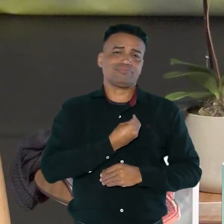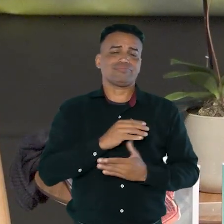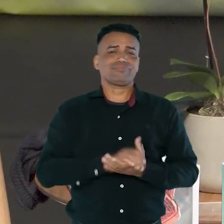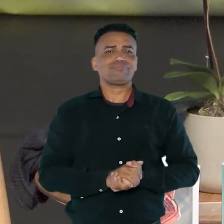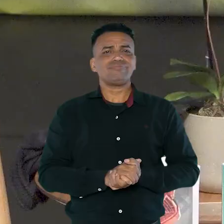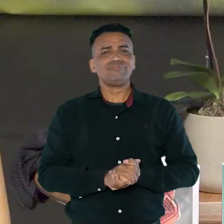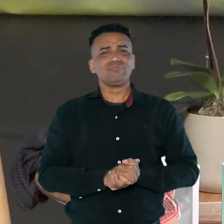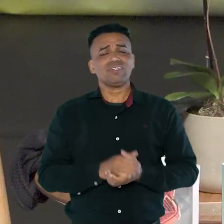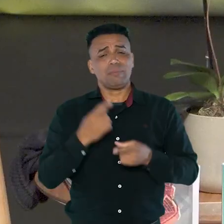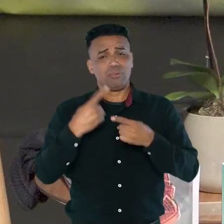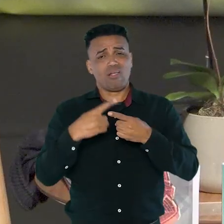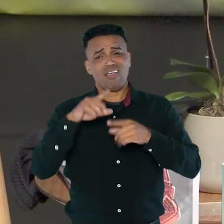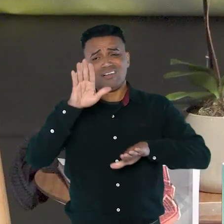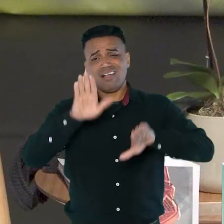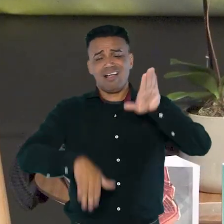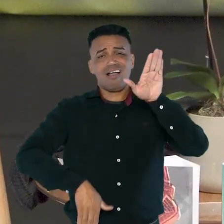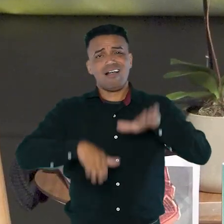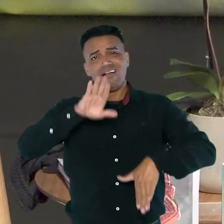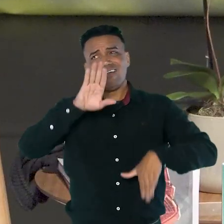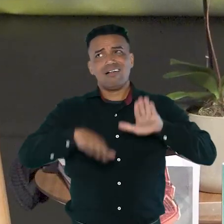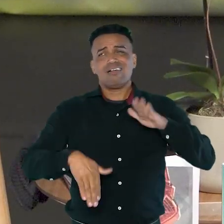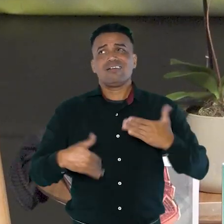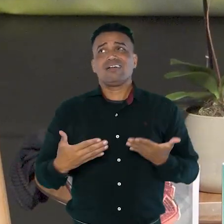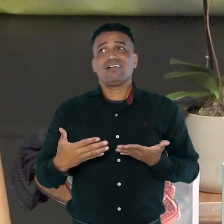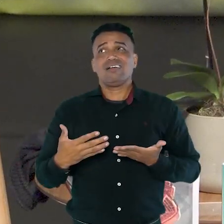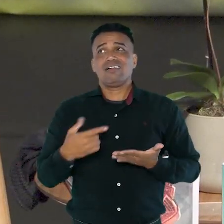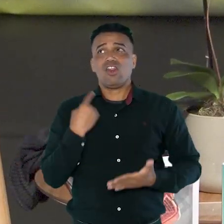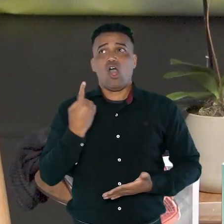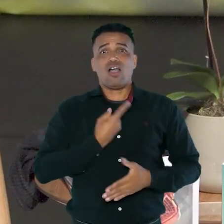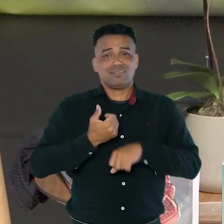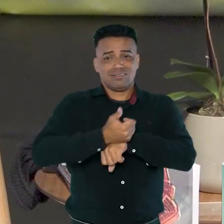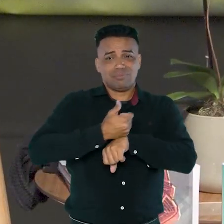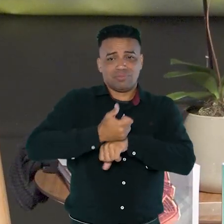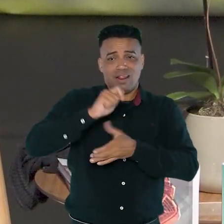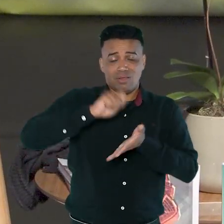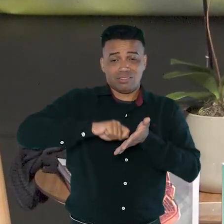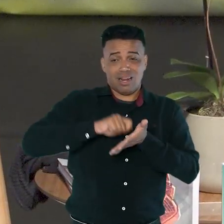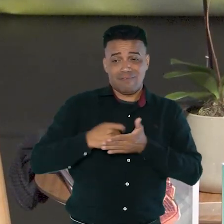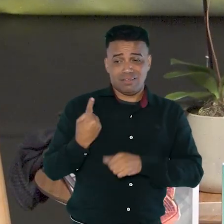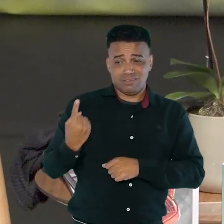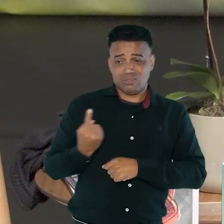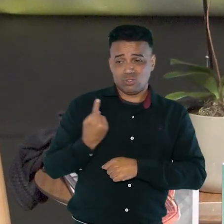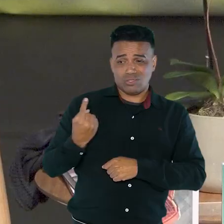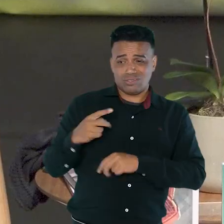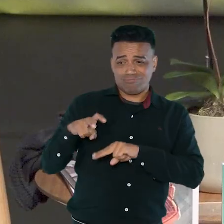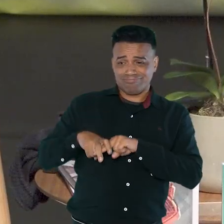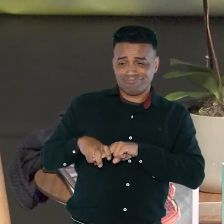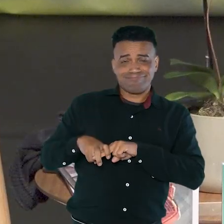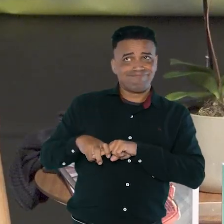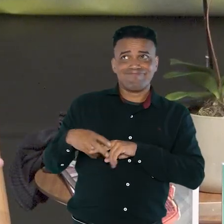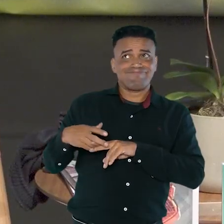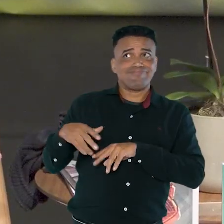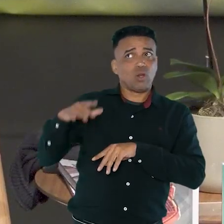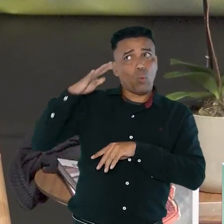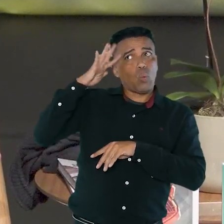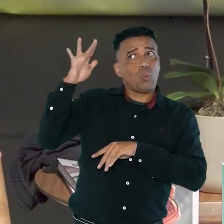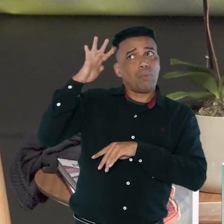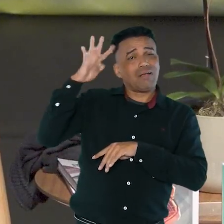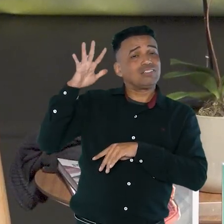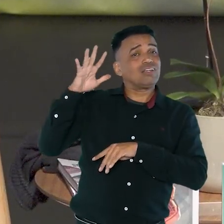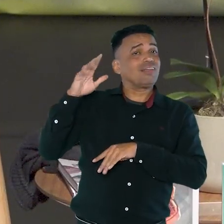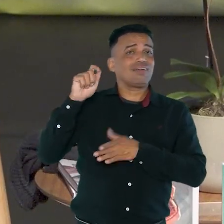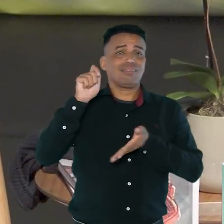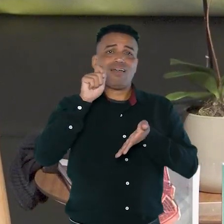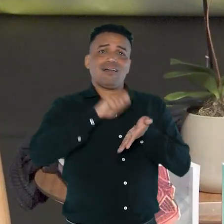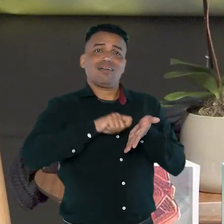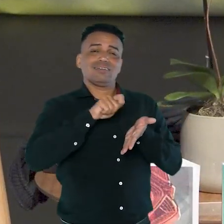Porque muitas vezes a gente, quando escreve sozinho, nem imagina que